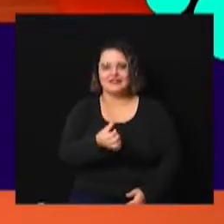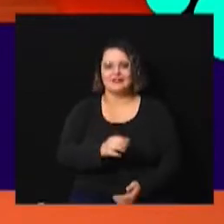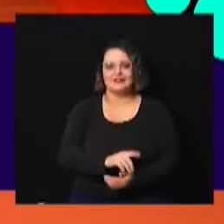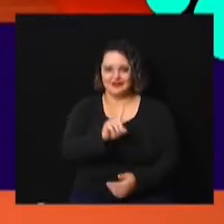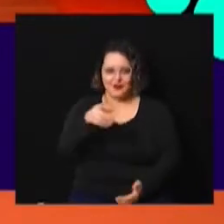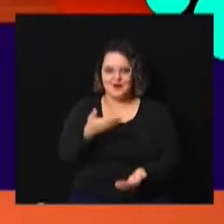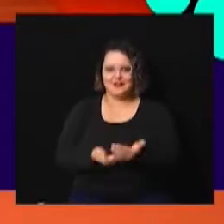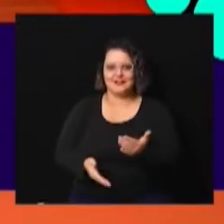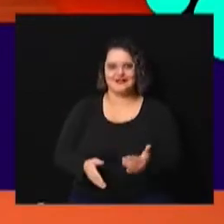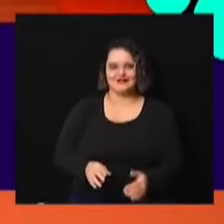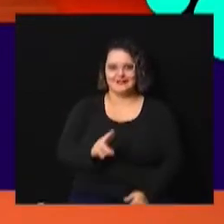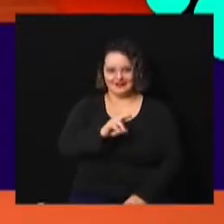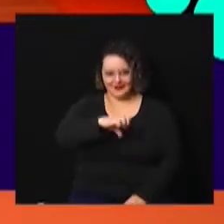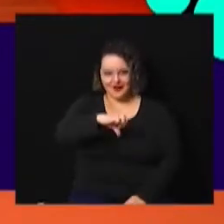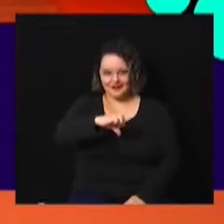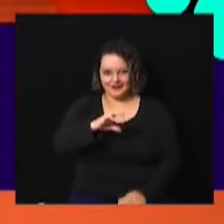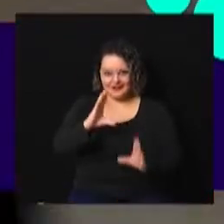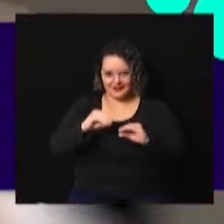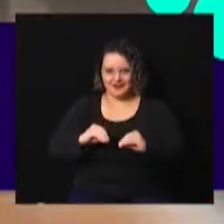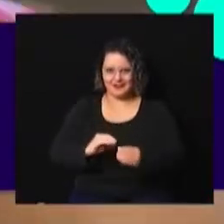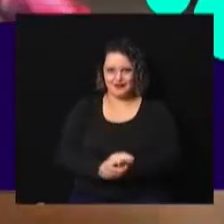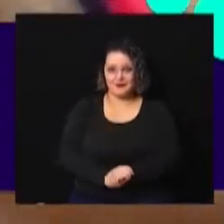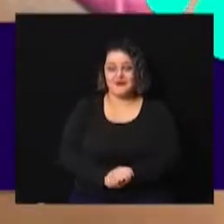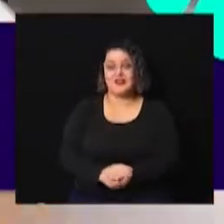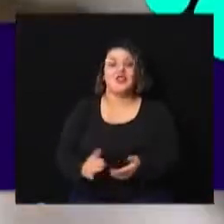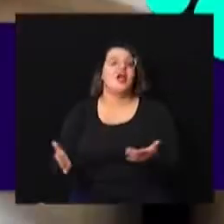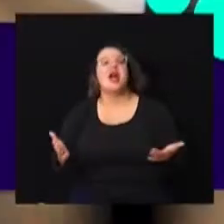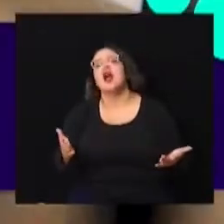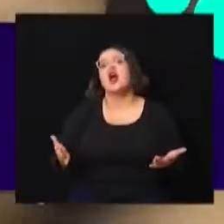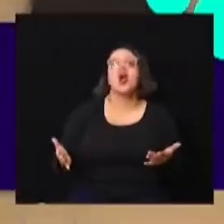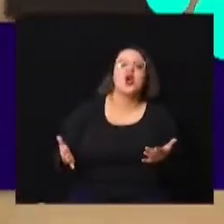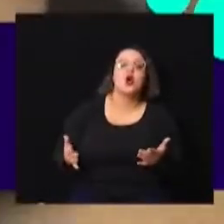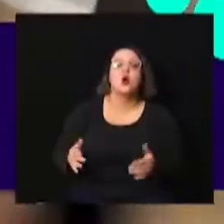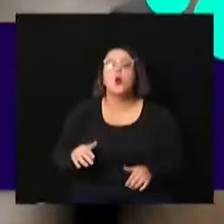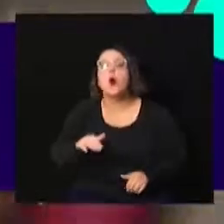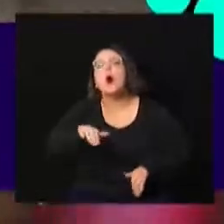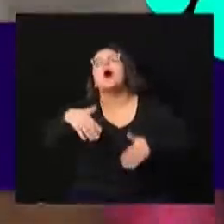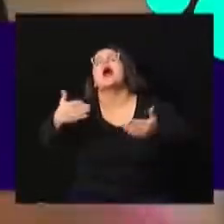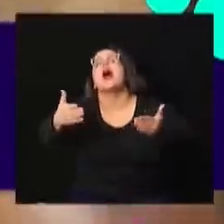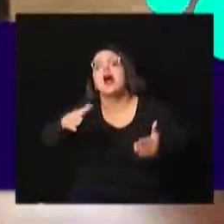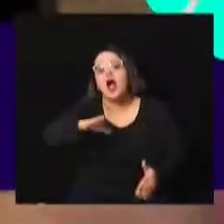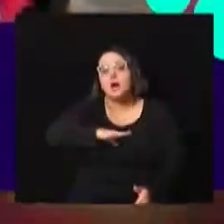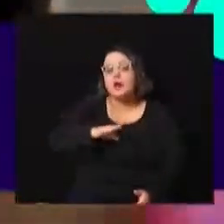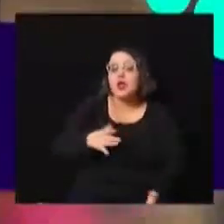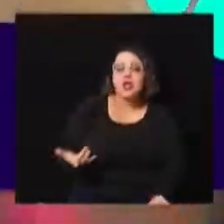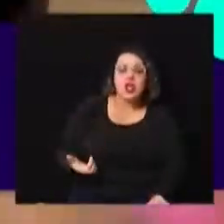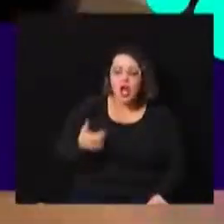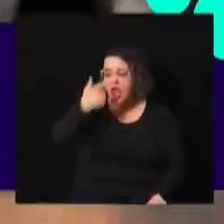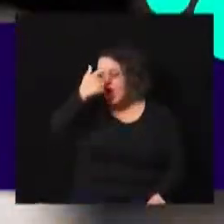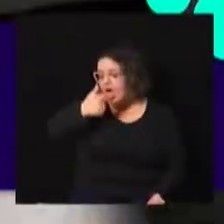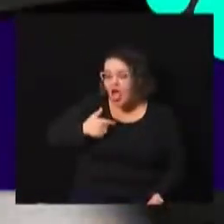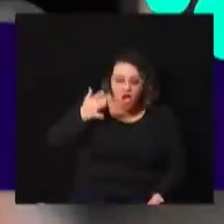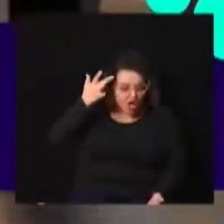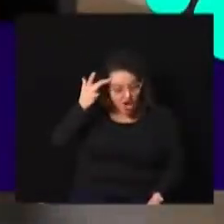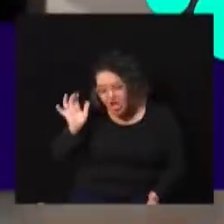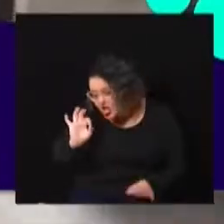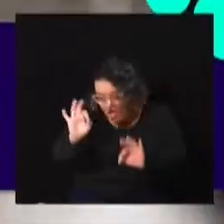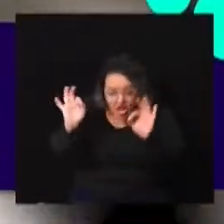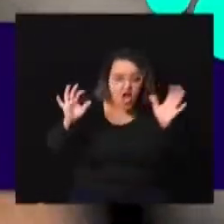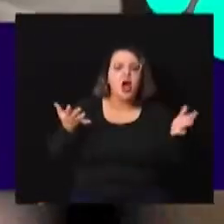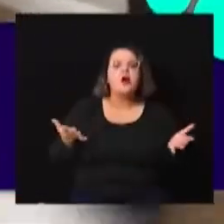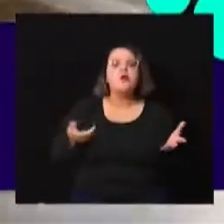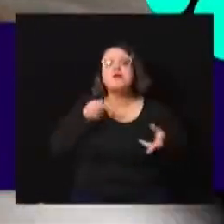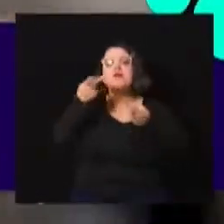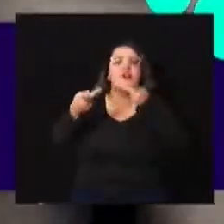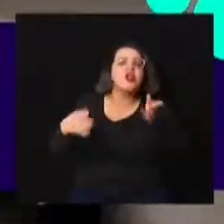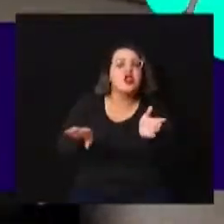Não perde. 9 da noite. Opa. Qual é, Campinas? Aí, Joselito sem noção no estilinho maneiro aqui pra falar pra